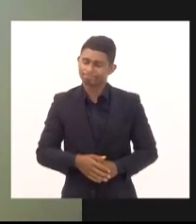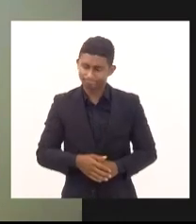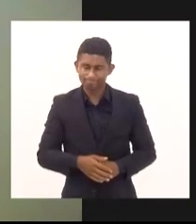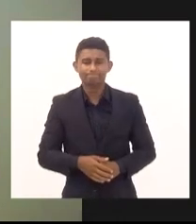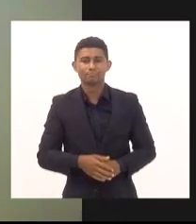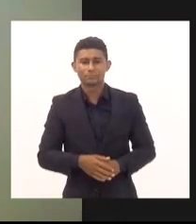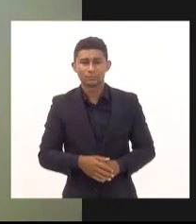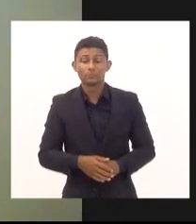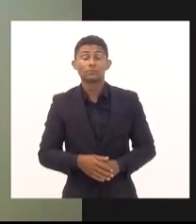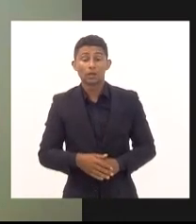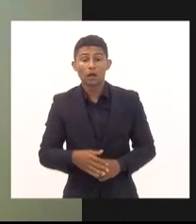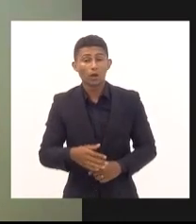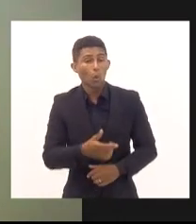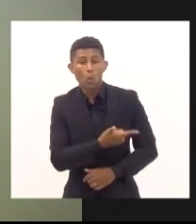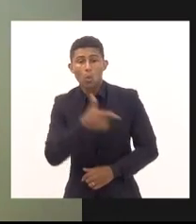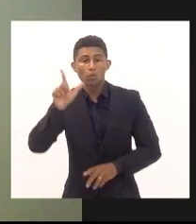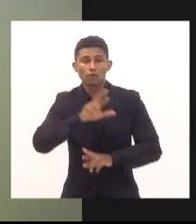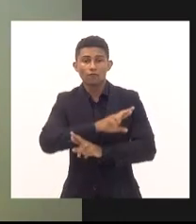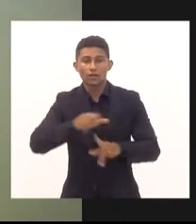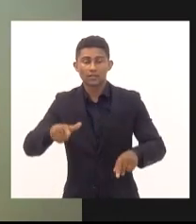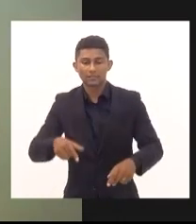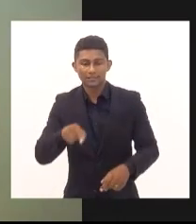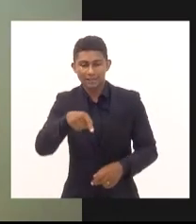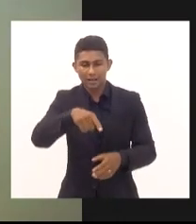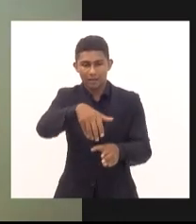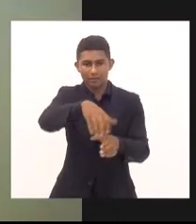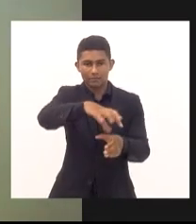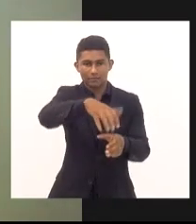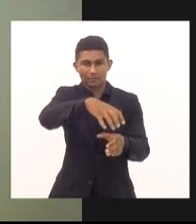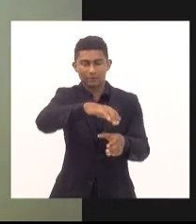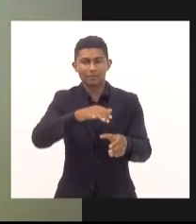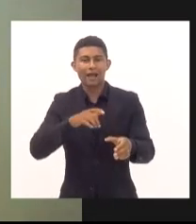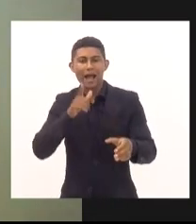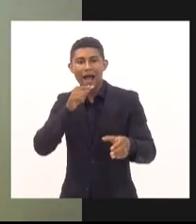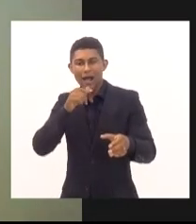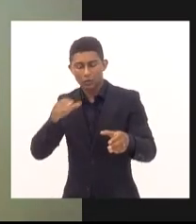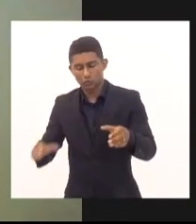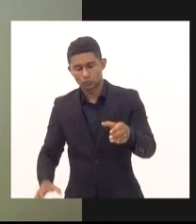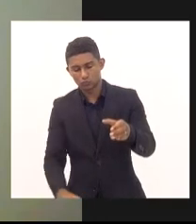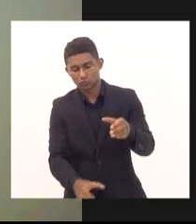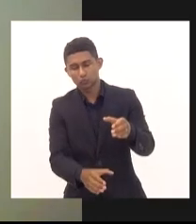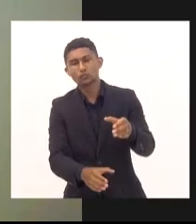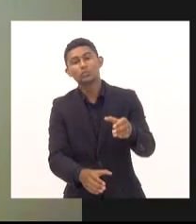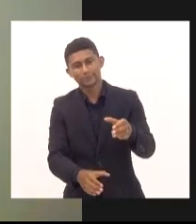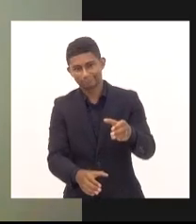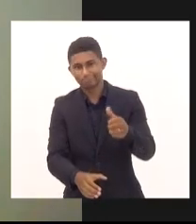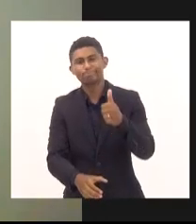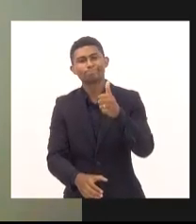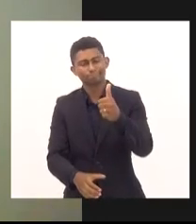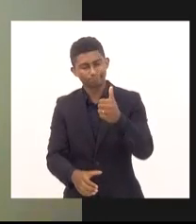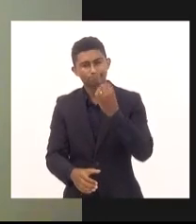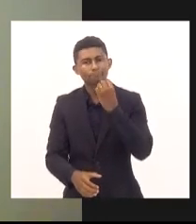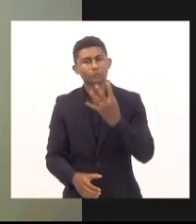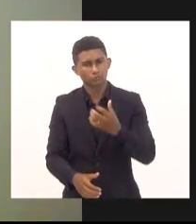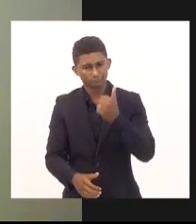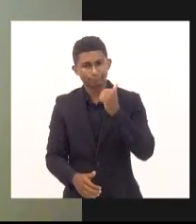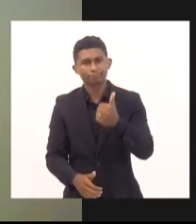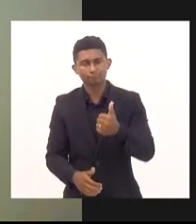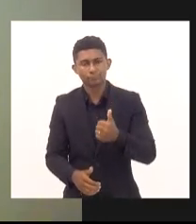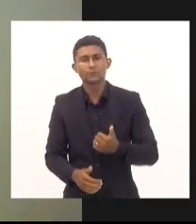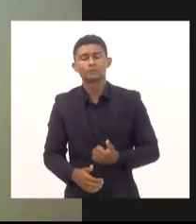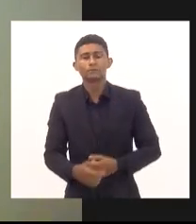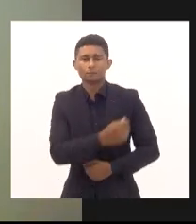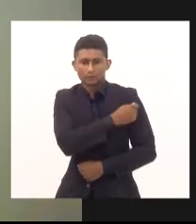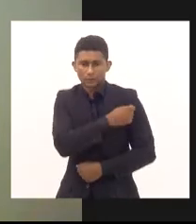que tenham torneira possam ficar disponíveis aos alunos para o preenchimento de água, sejam